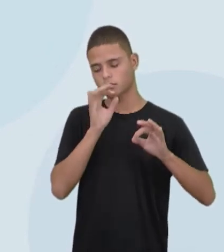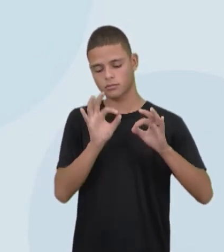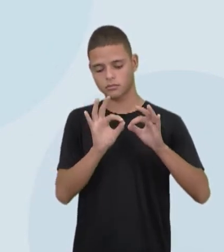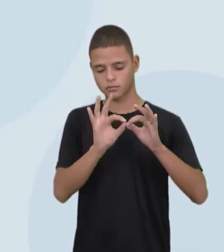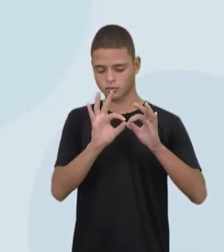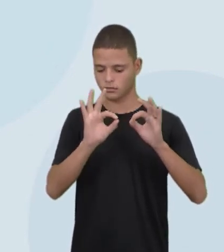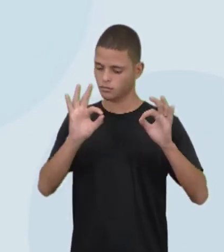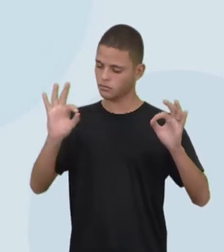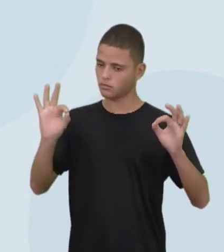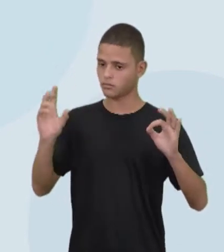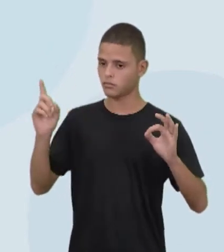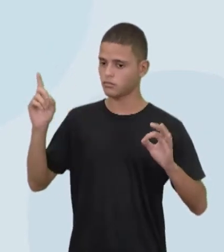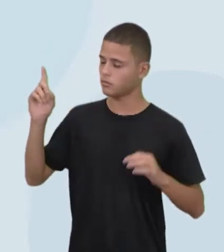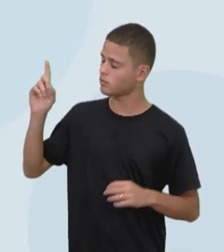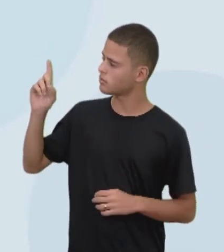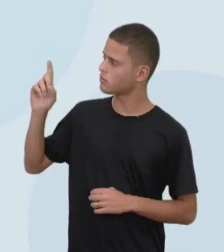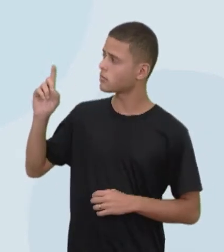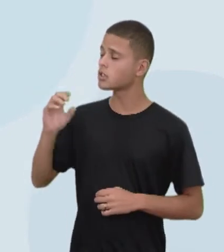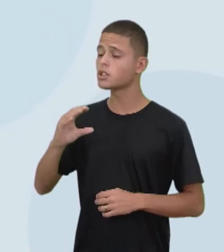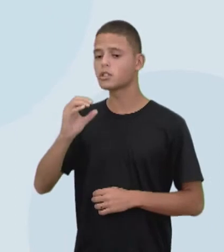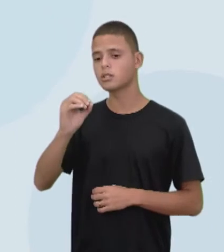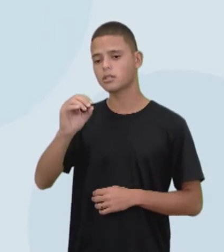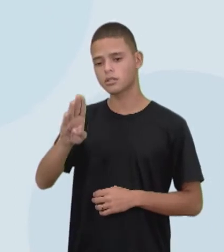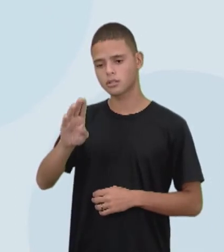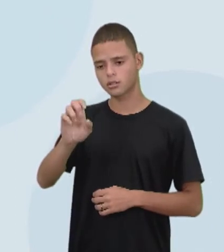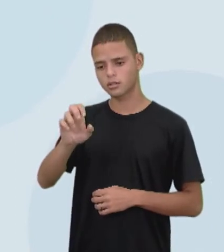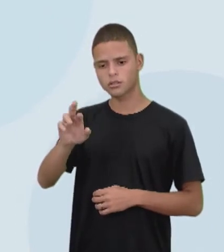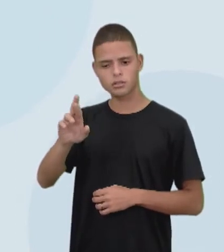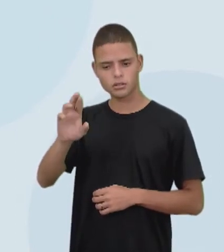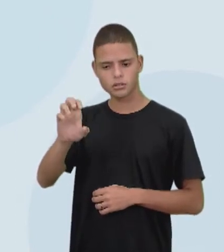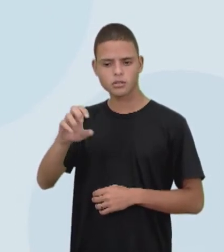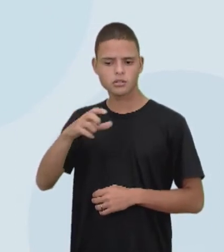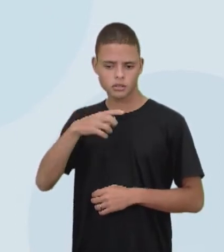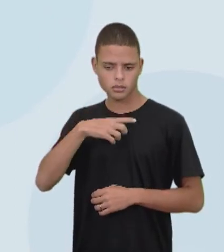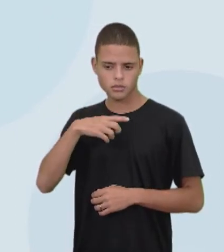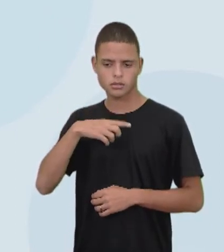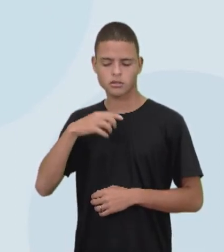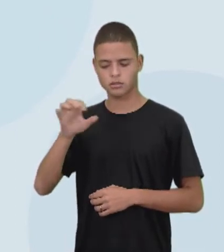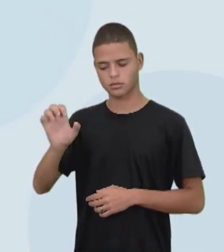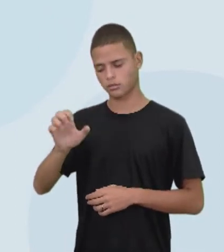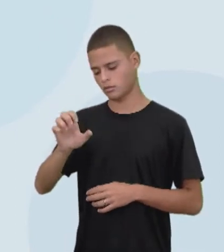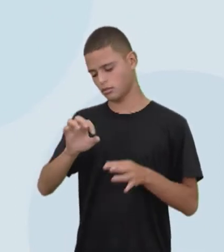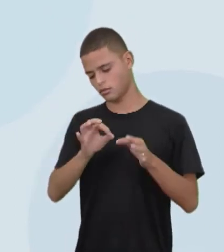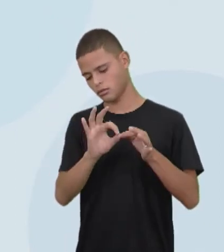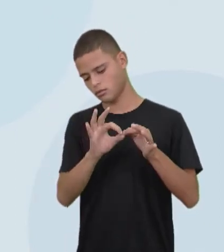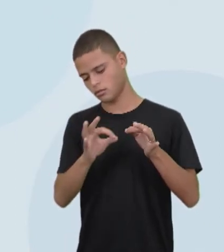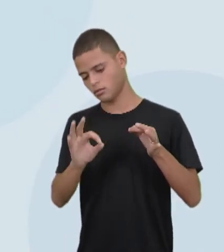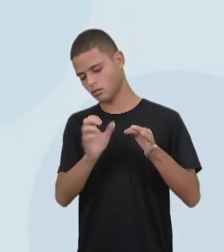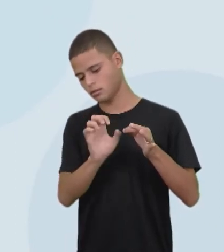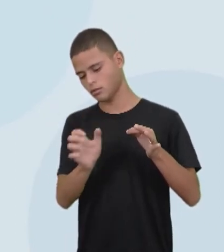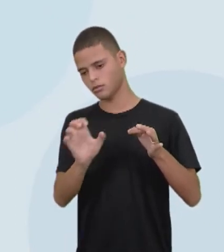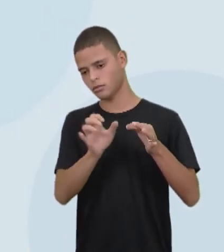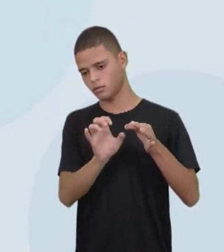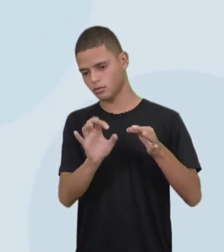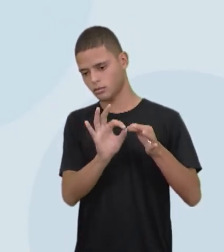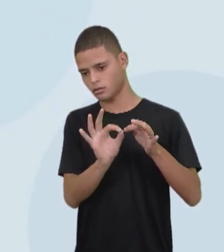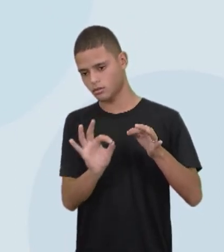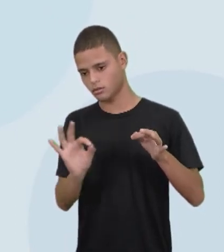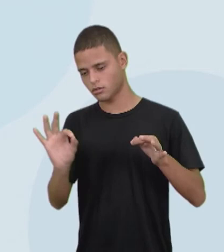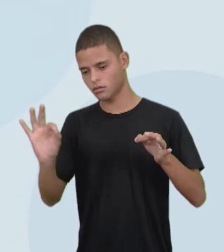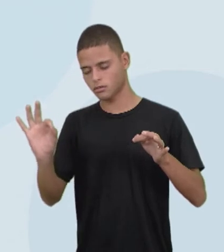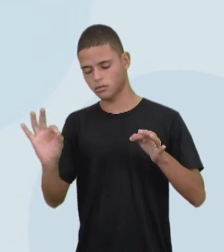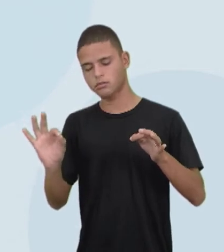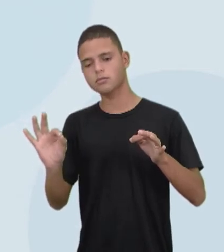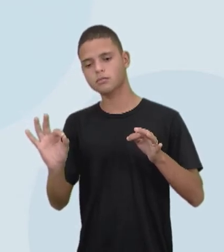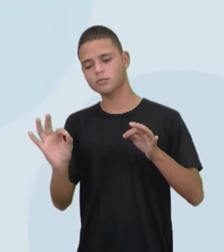aqui elétrons viajando para todo quanto é lado, não é isso? Para todas as direções. Essa setinha aqui é o meu elétron que está